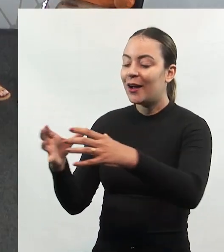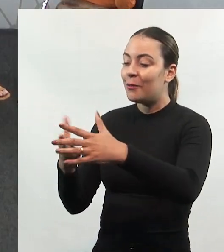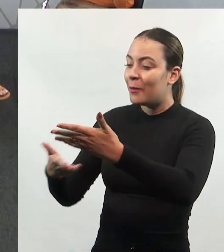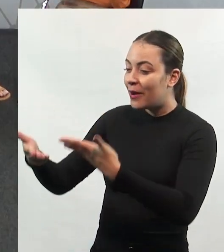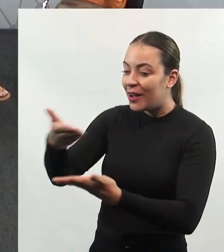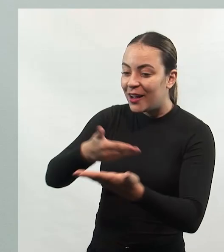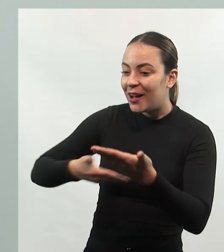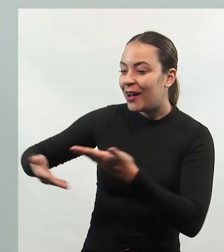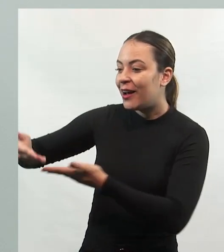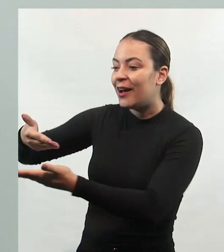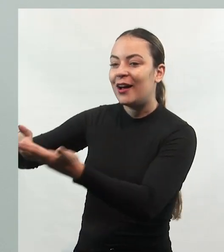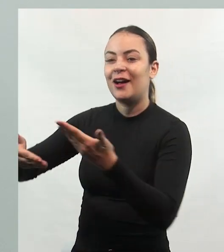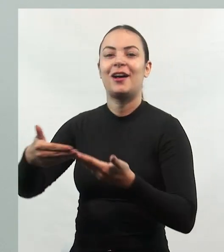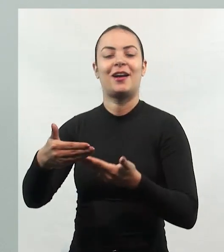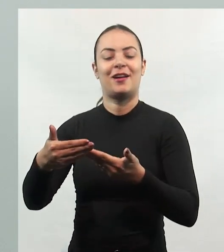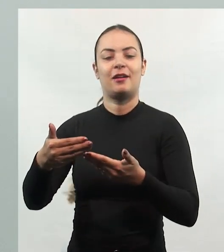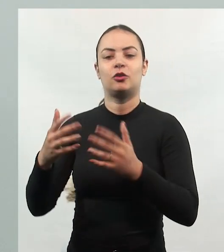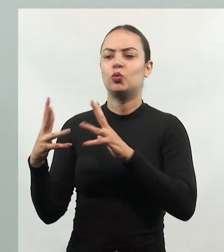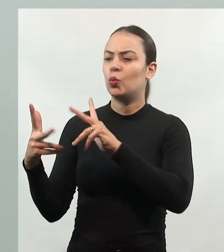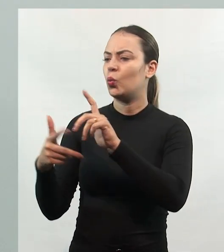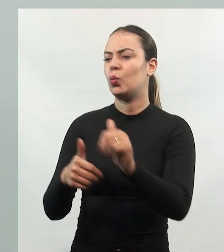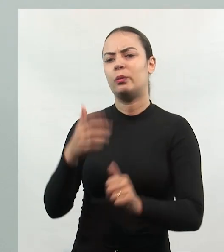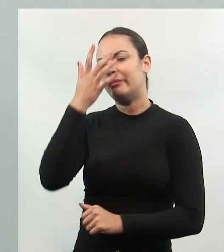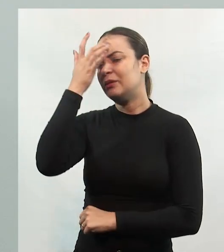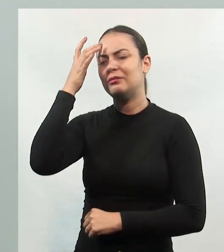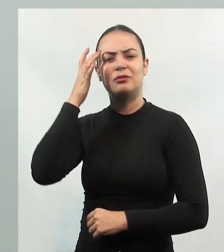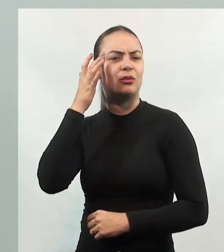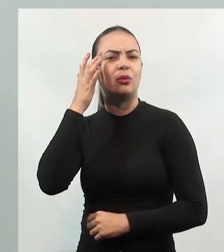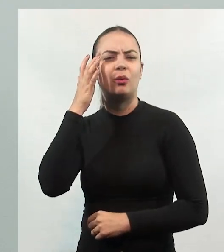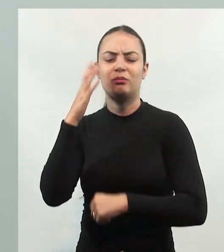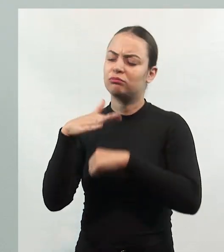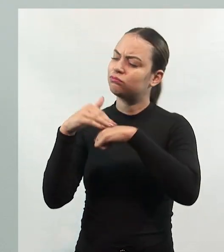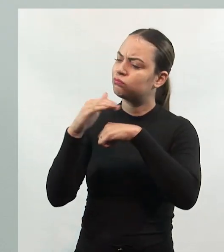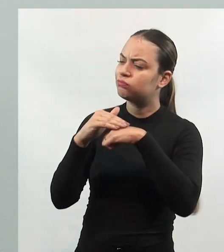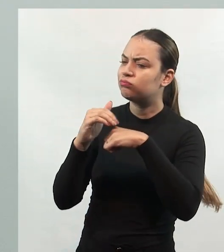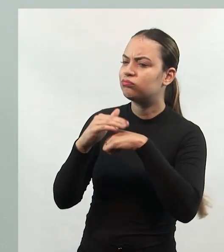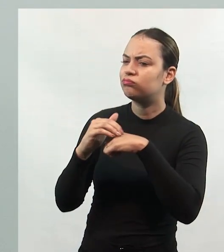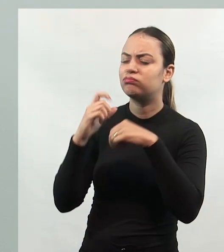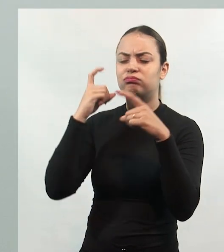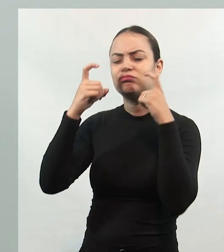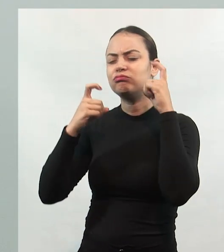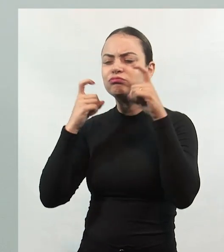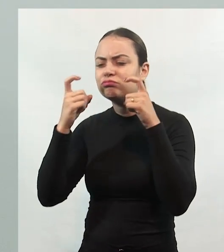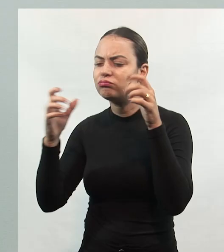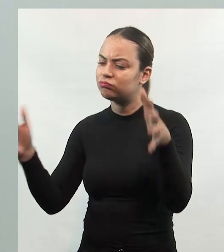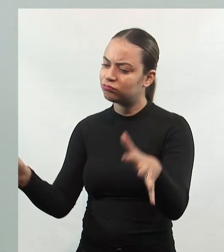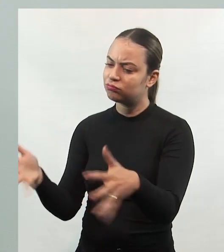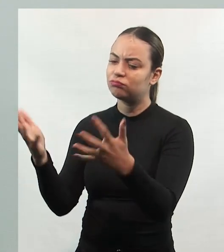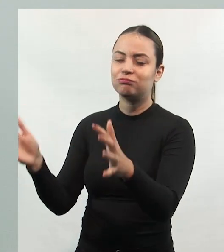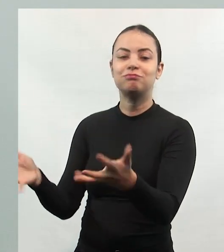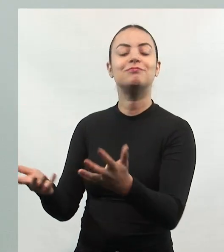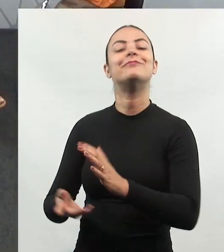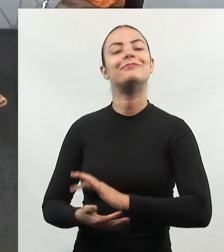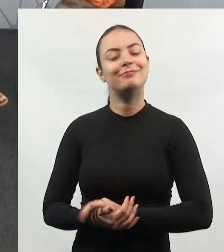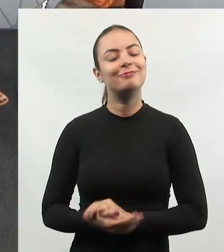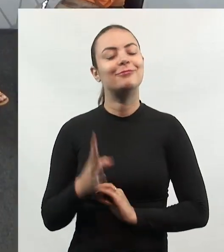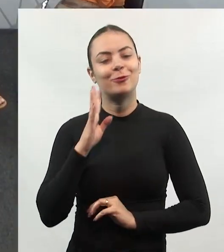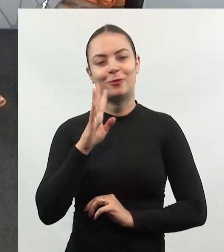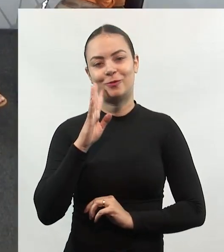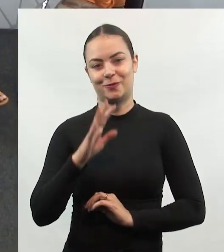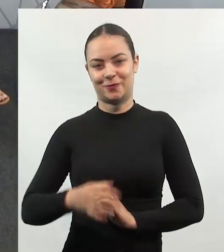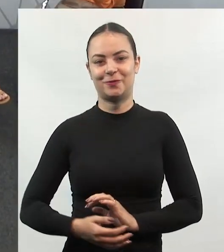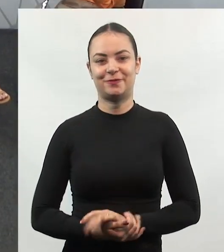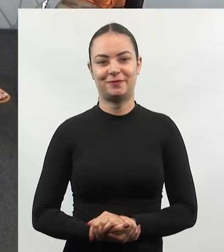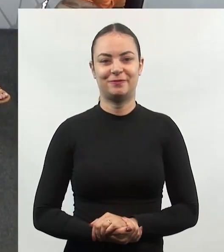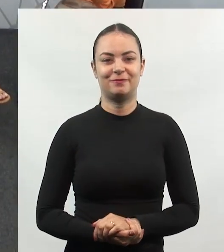quando acabava do fundamental, da merenda na cozinha. Aí, porque não podia o ensino médio, né? Não vinha a merenda pro ensino médio. Graças a